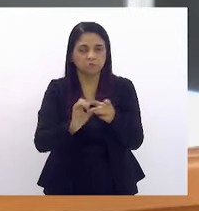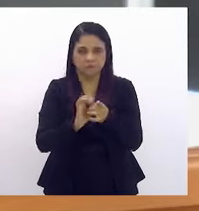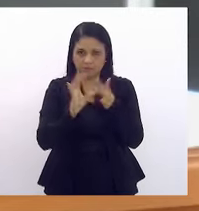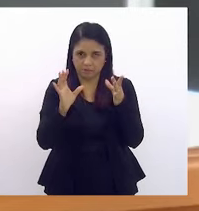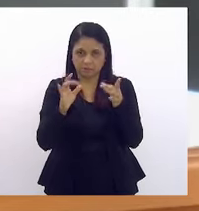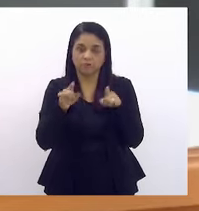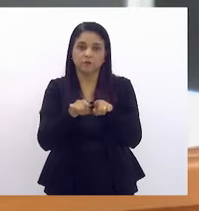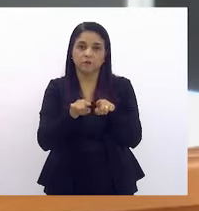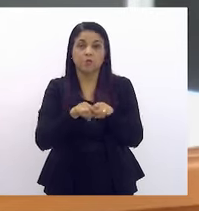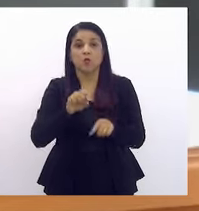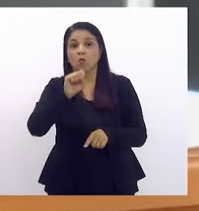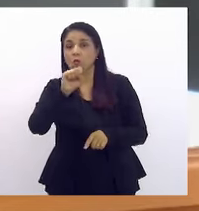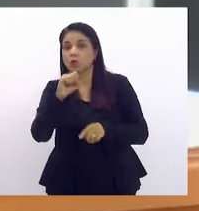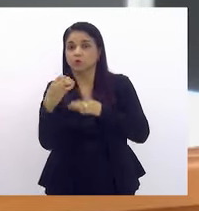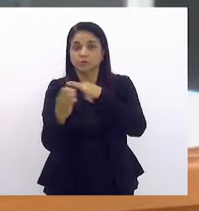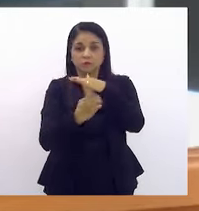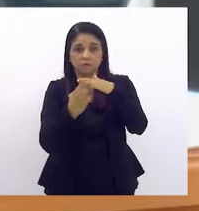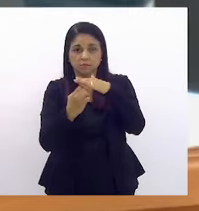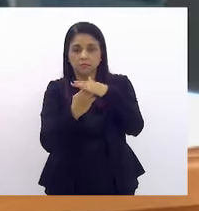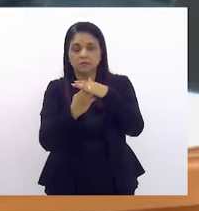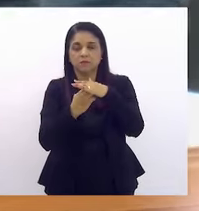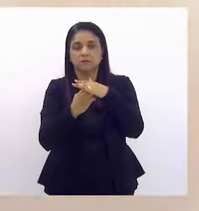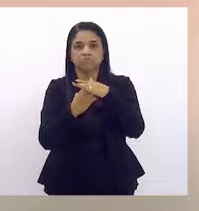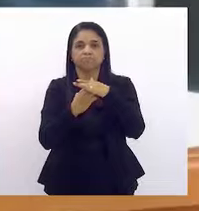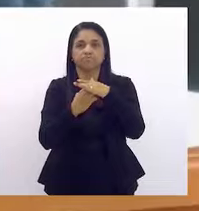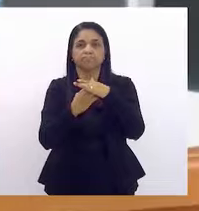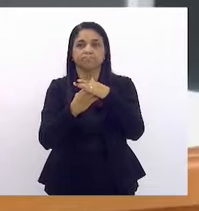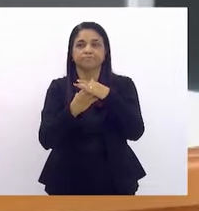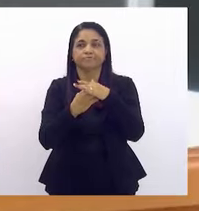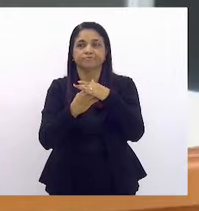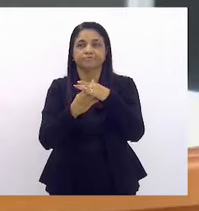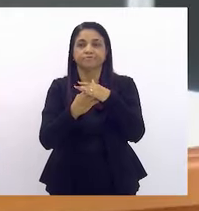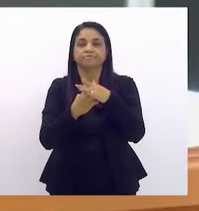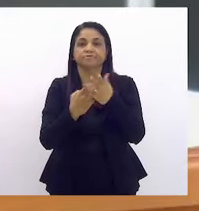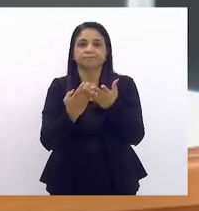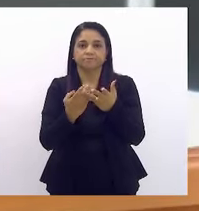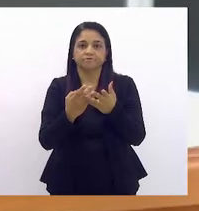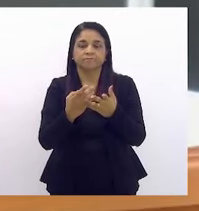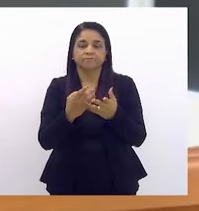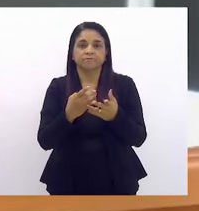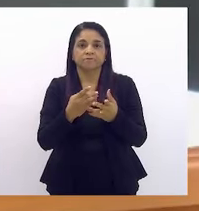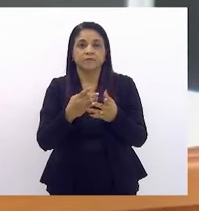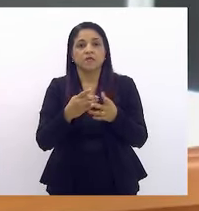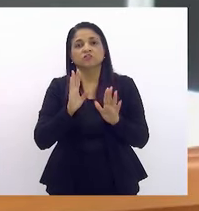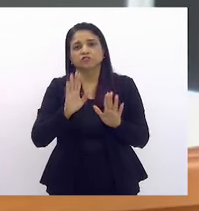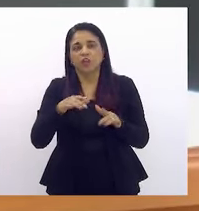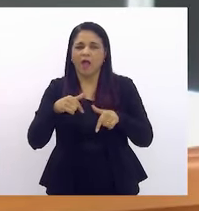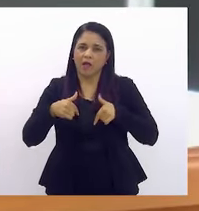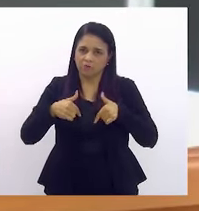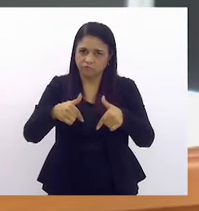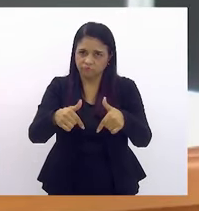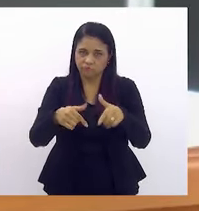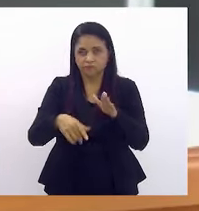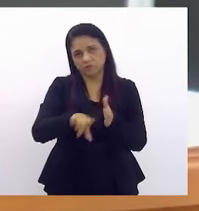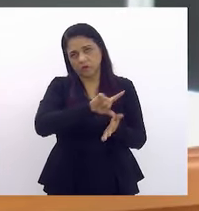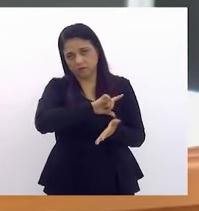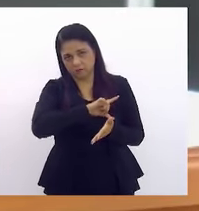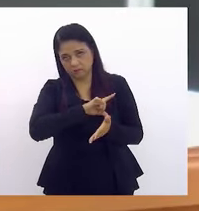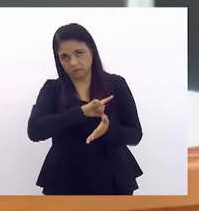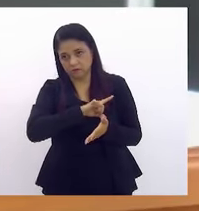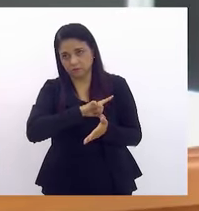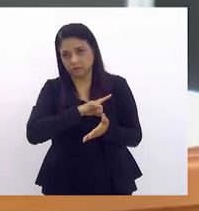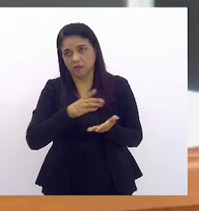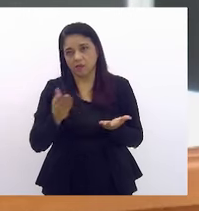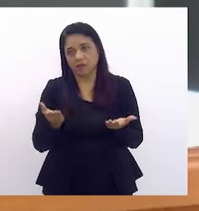o status de baixa processual. Então, são empresas que já estiveram em atividade e,